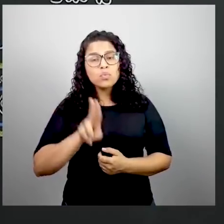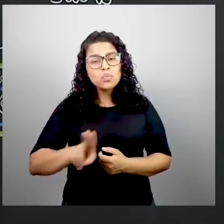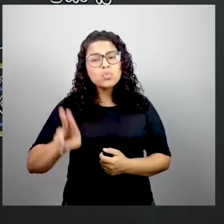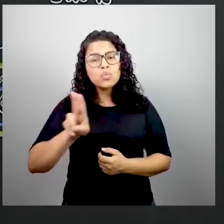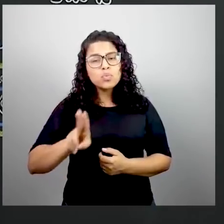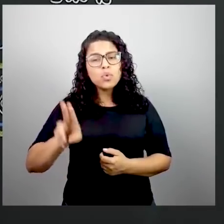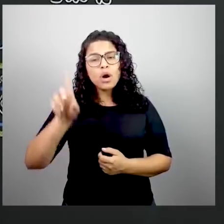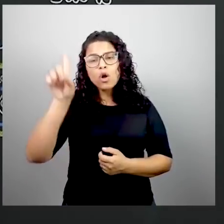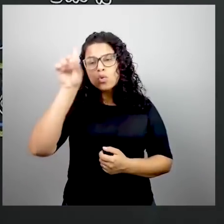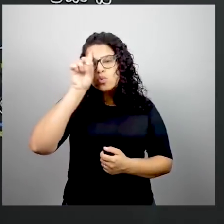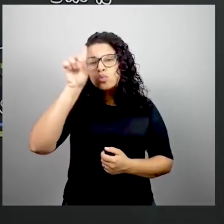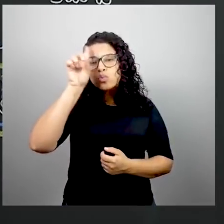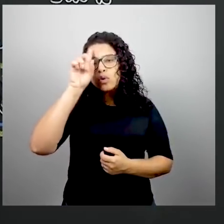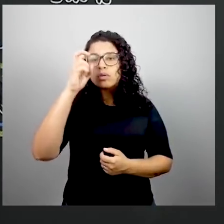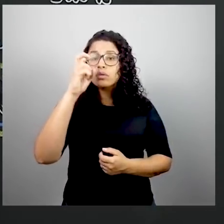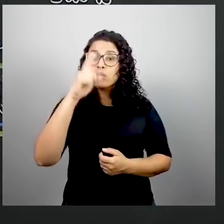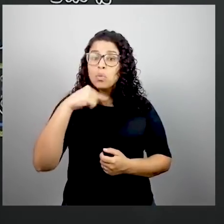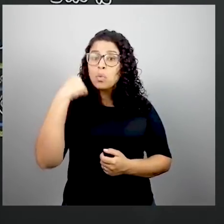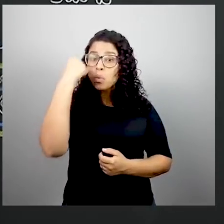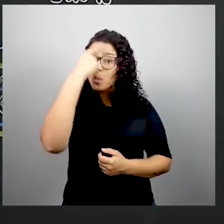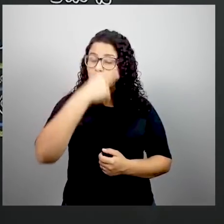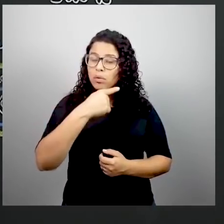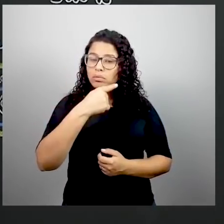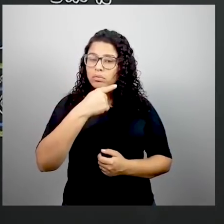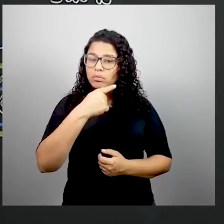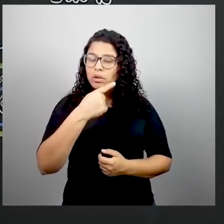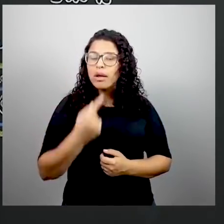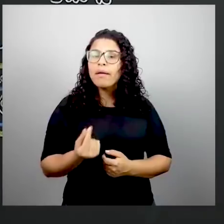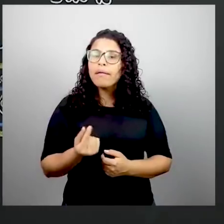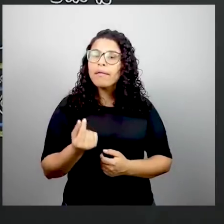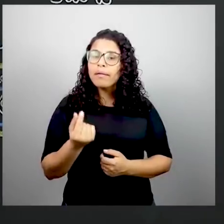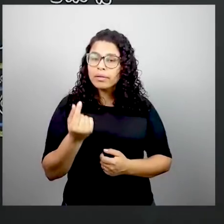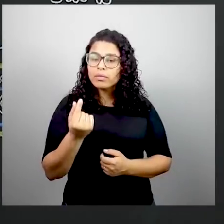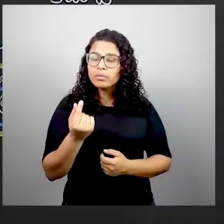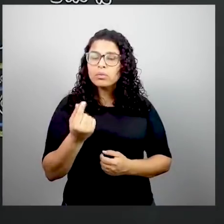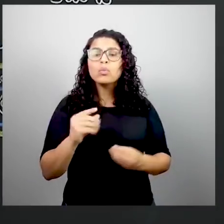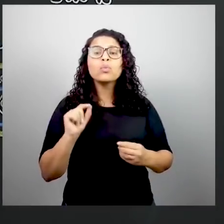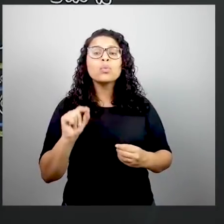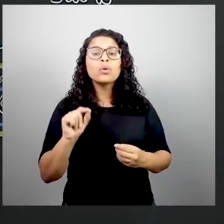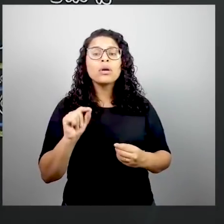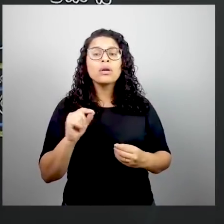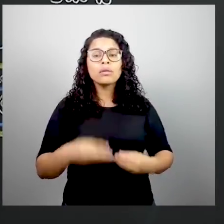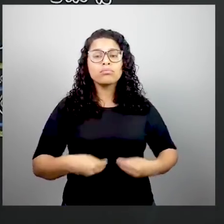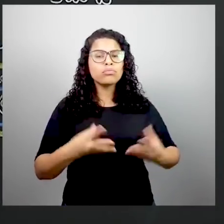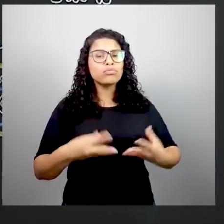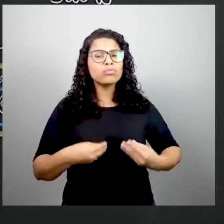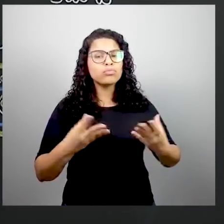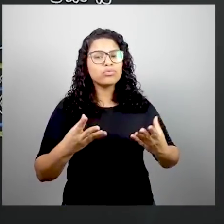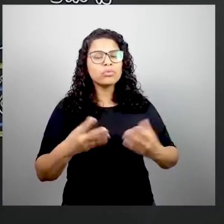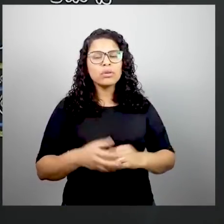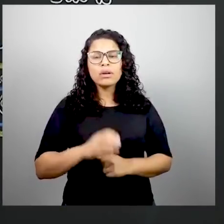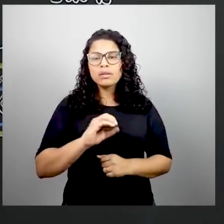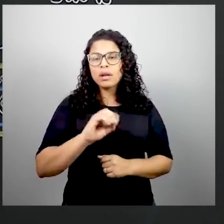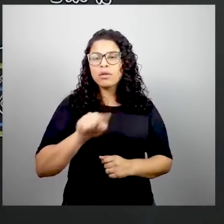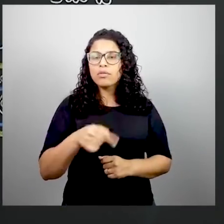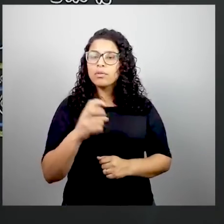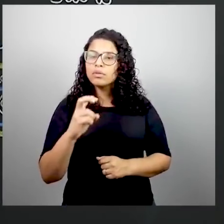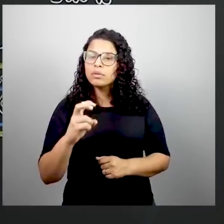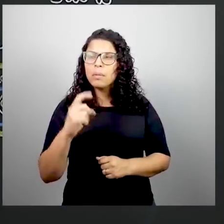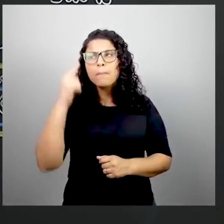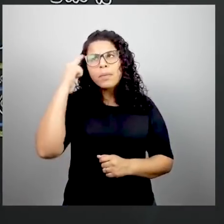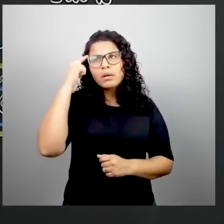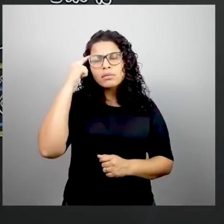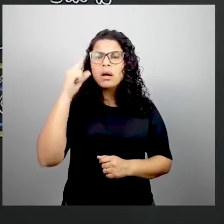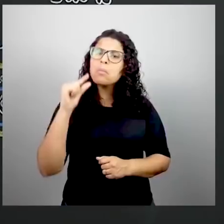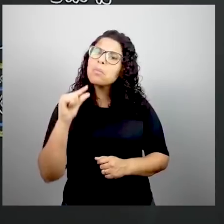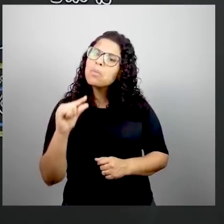de 5 horas de TV por dia na sua casa, já está tendo um gasto de 0,5 kW. Você fala assim, 0,5